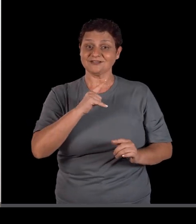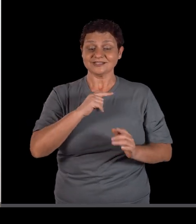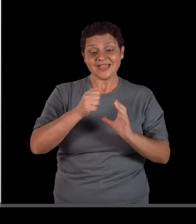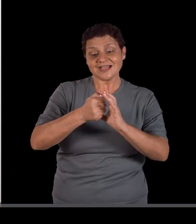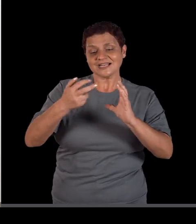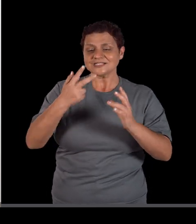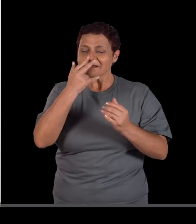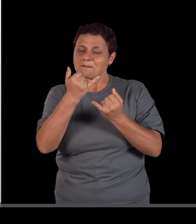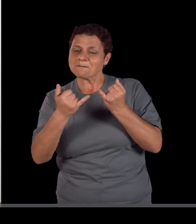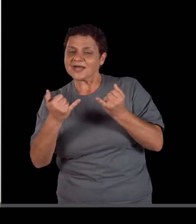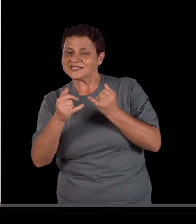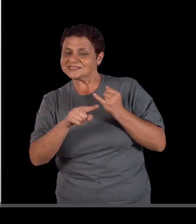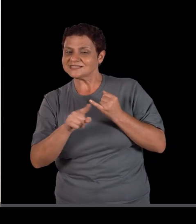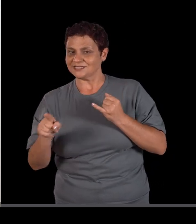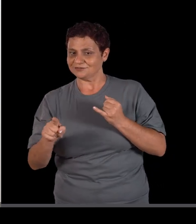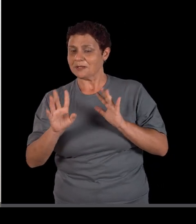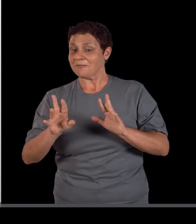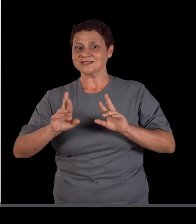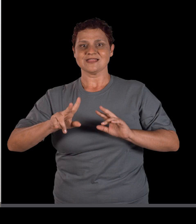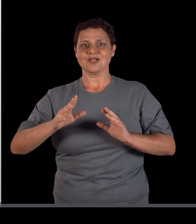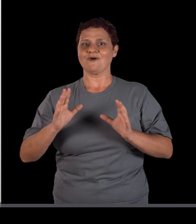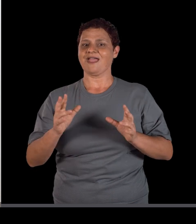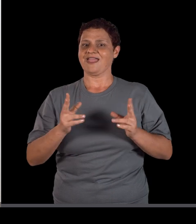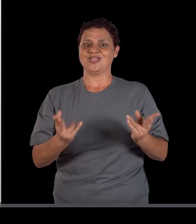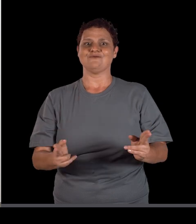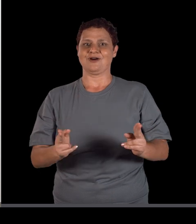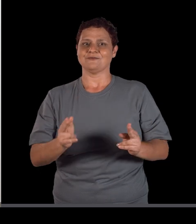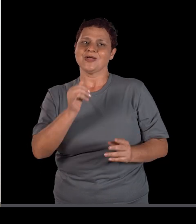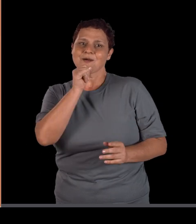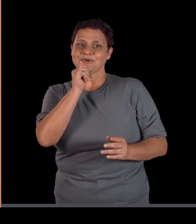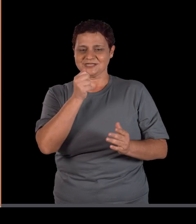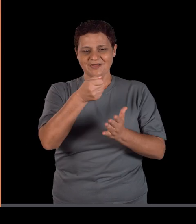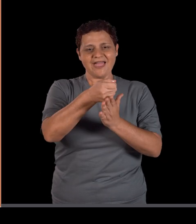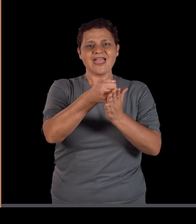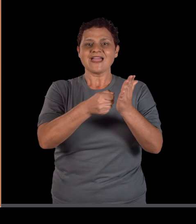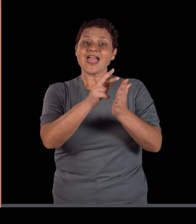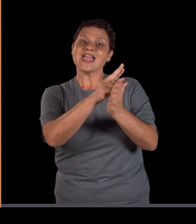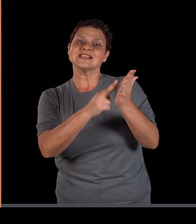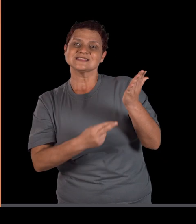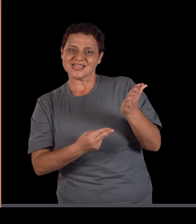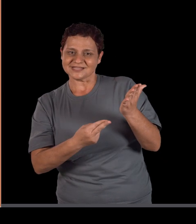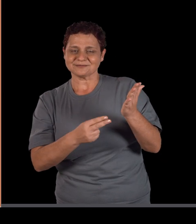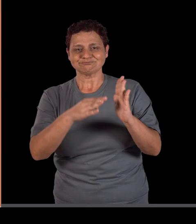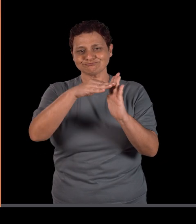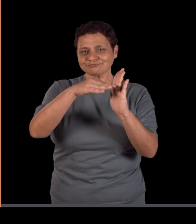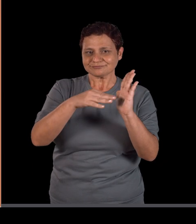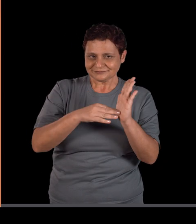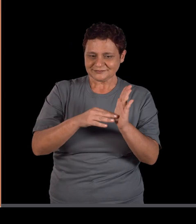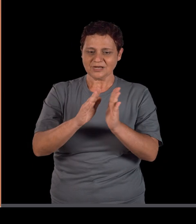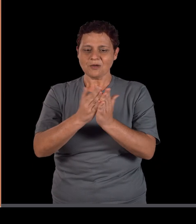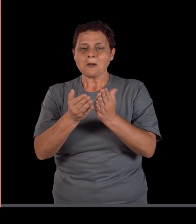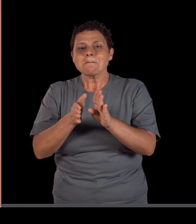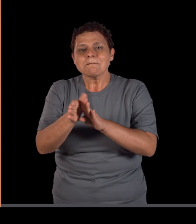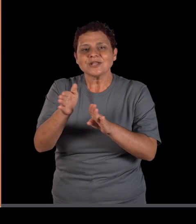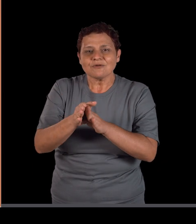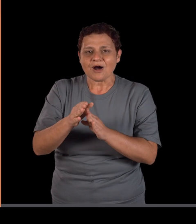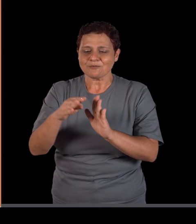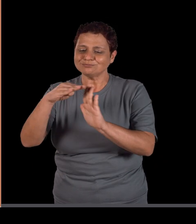têm características em comum, mas eles não são iguais. Por exemplo, uma receita,